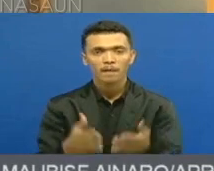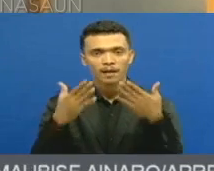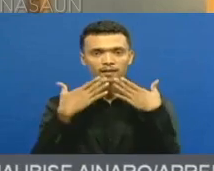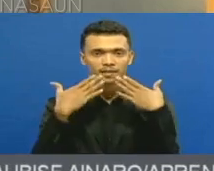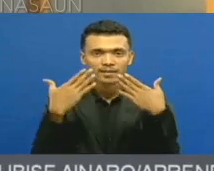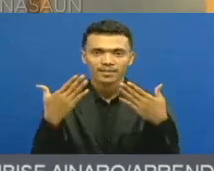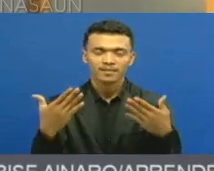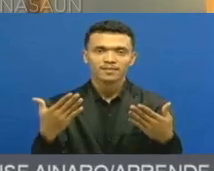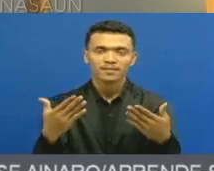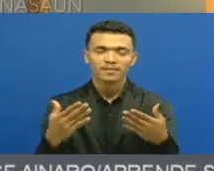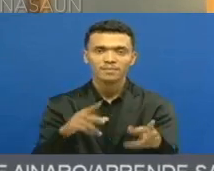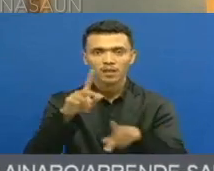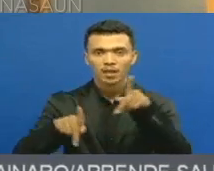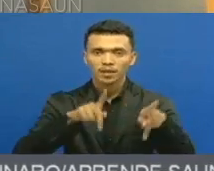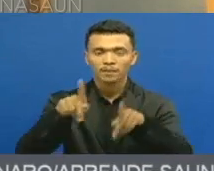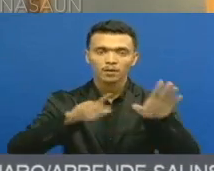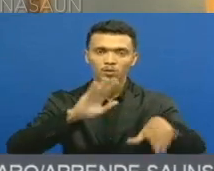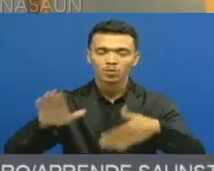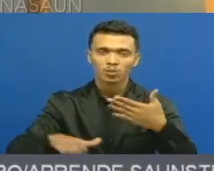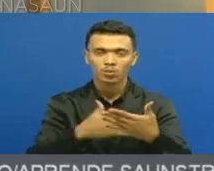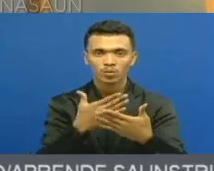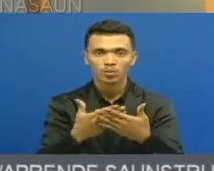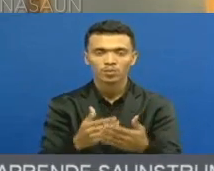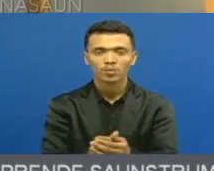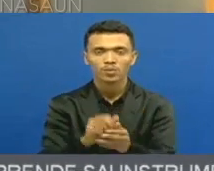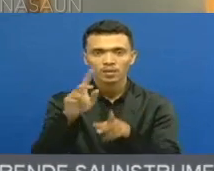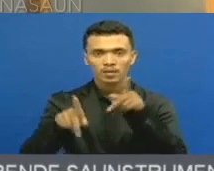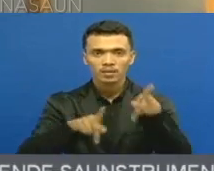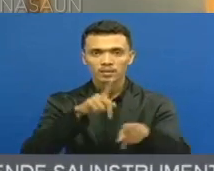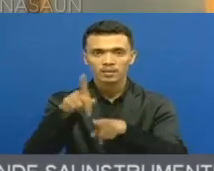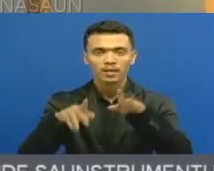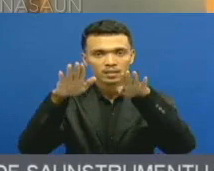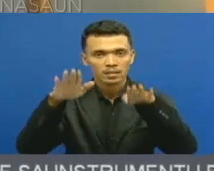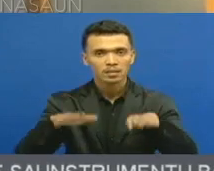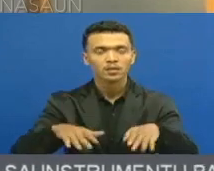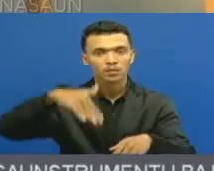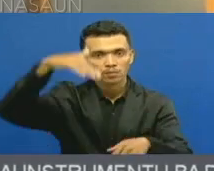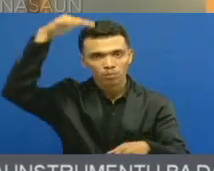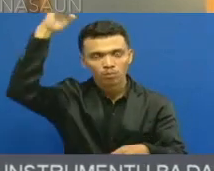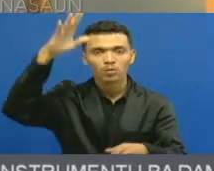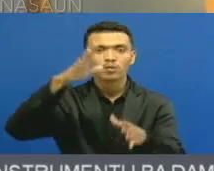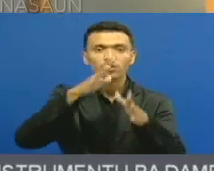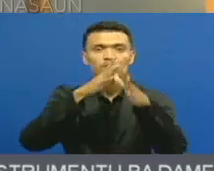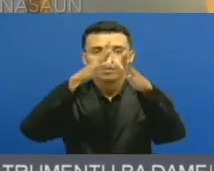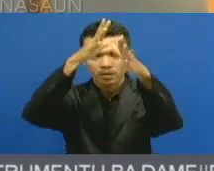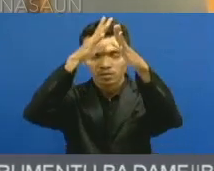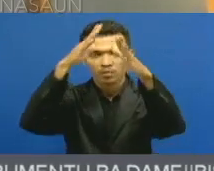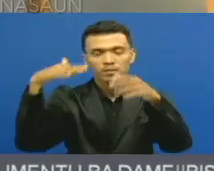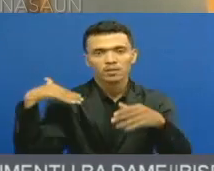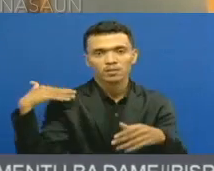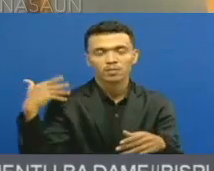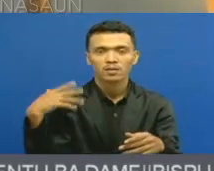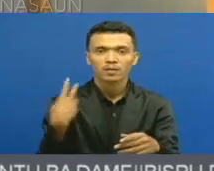agradece tema rotu-rotu. Sarani ki bot katuas ferik foi insai. Ita